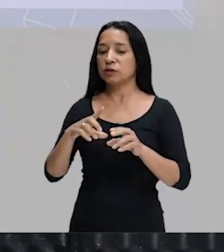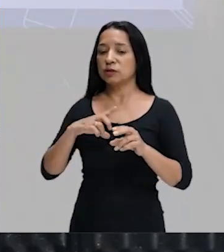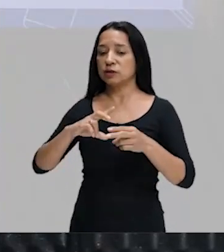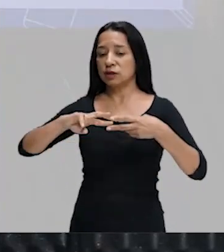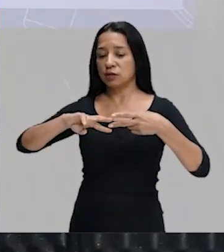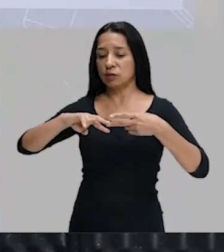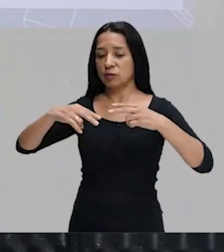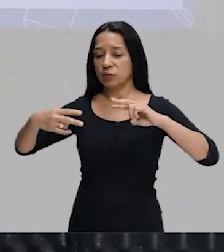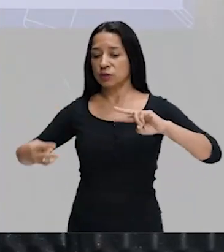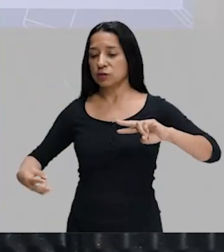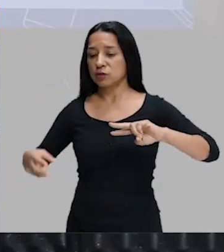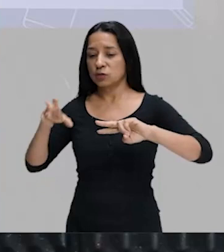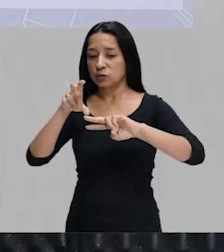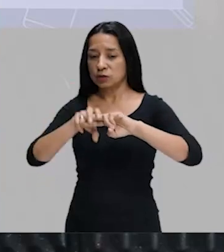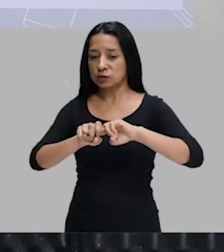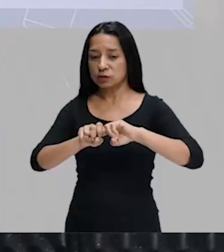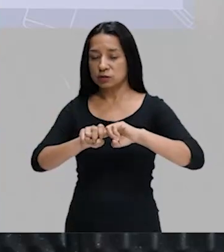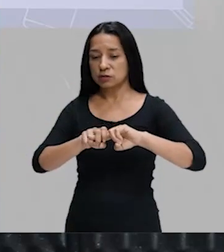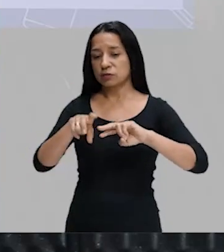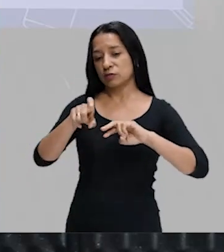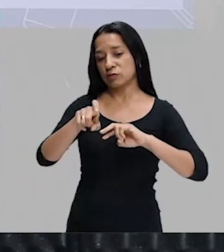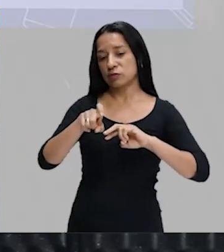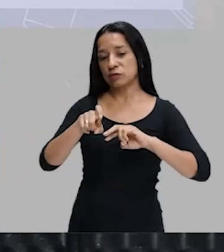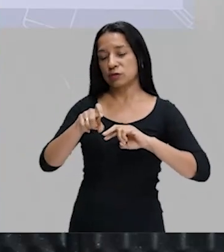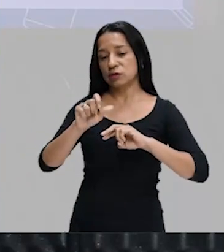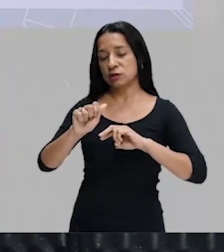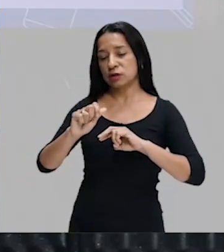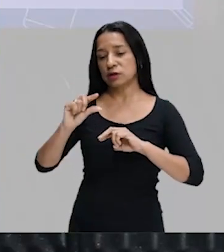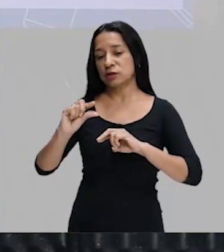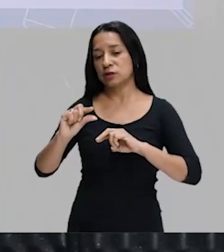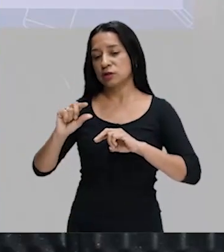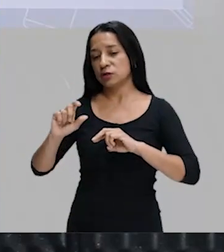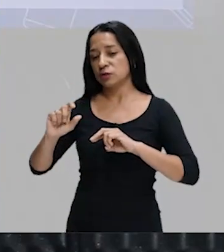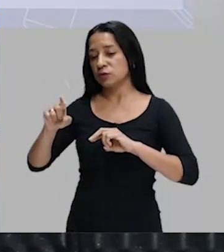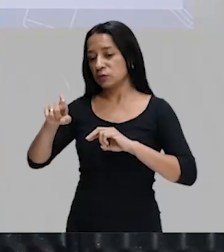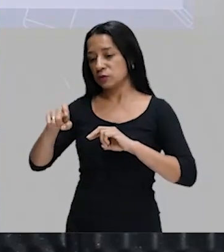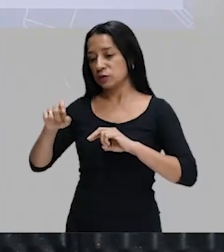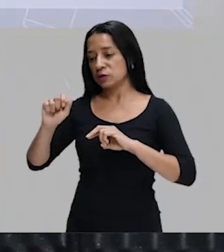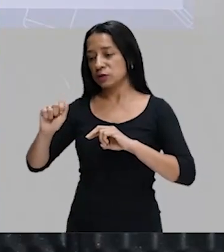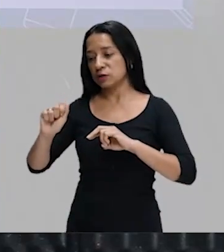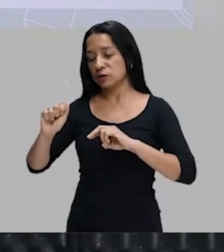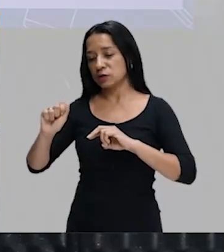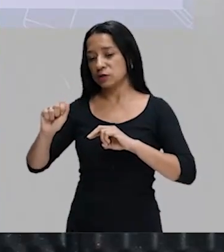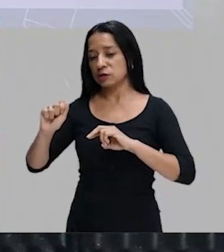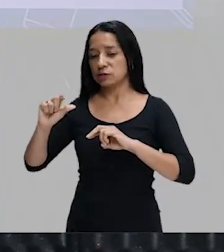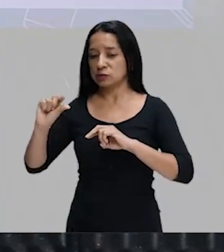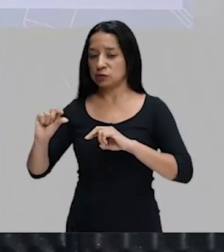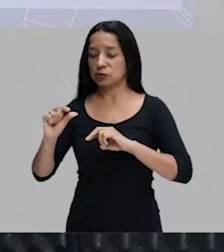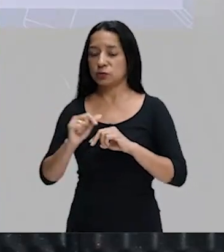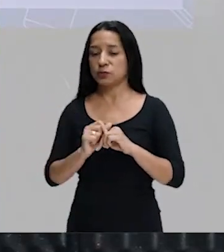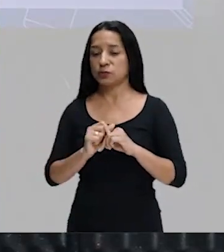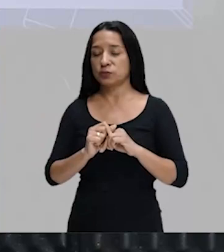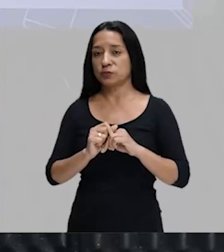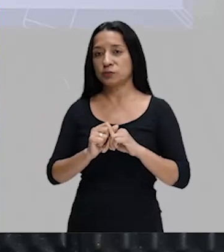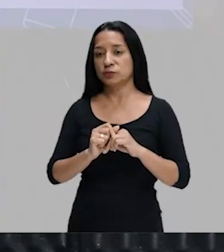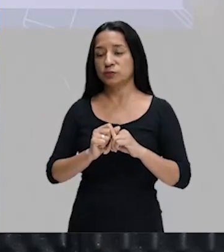X-azinho. Essas letras azão e azinho em cima do X quer dizer que esses alelos estão localizados na região